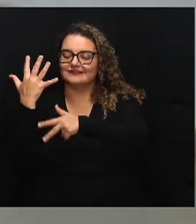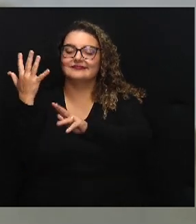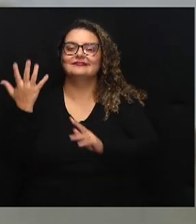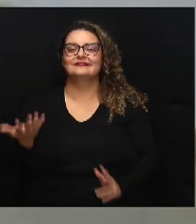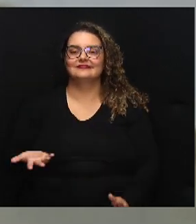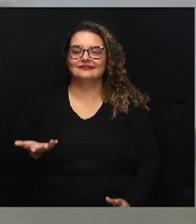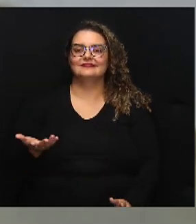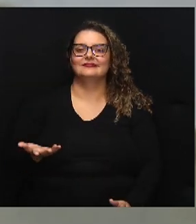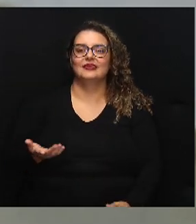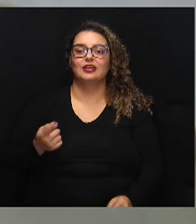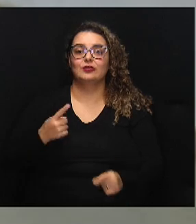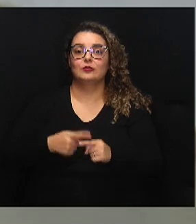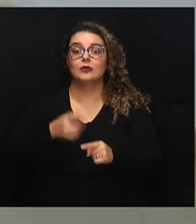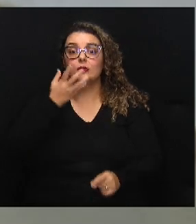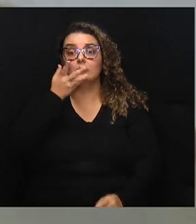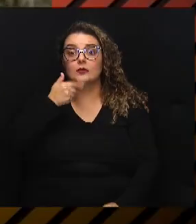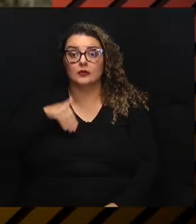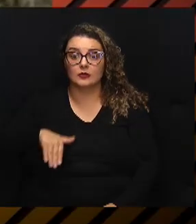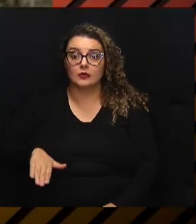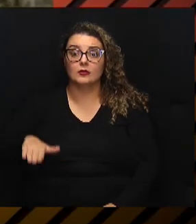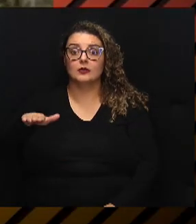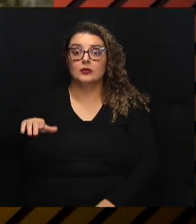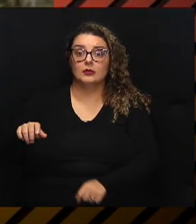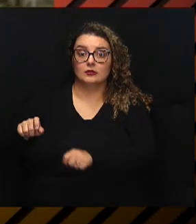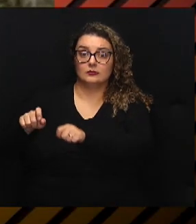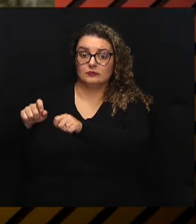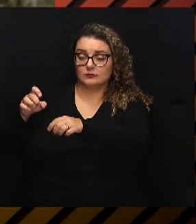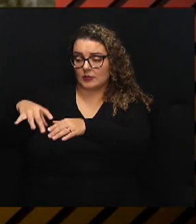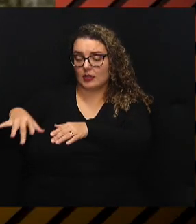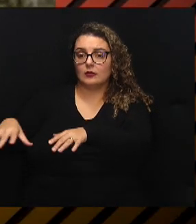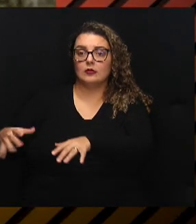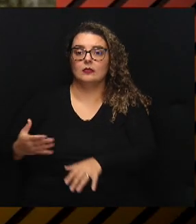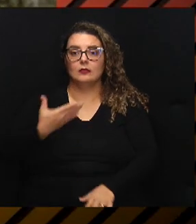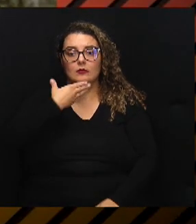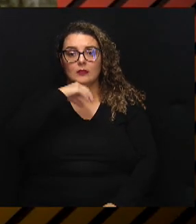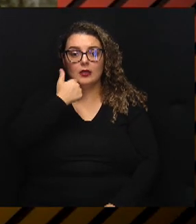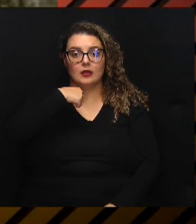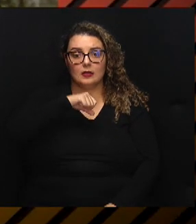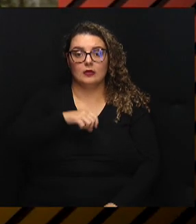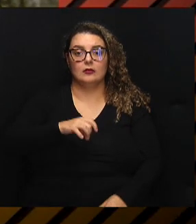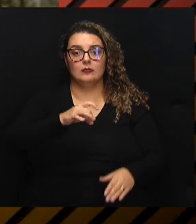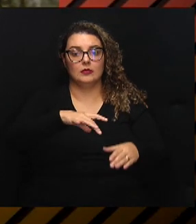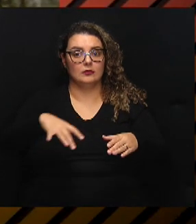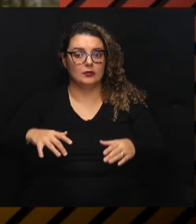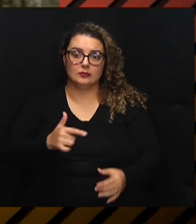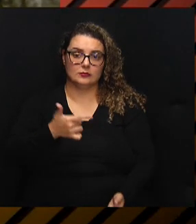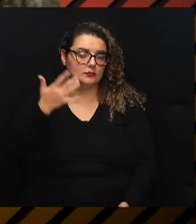menino que minha infância foi na agricultura. Pais agricultores, analfabetos,